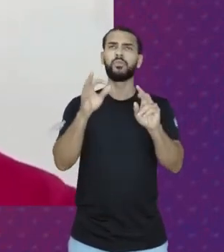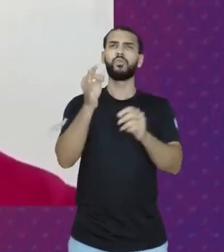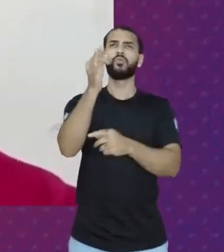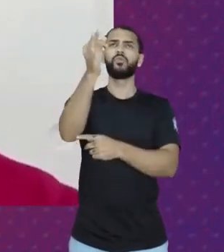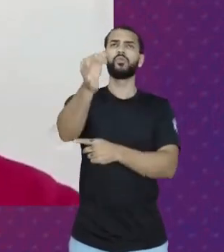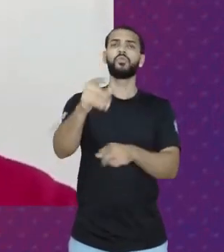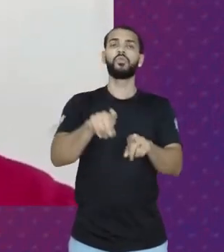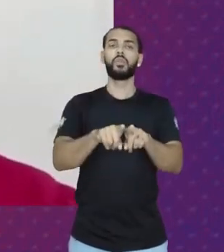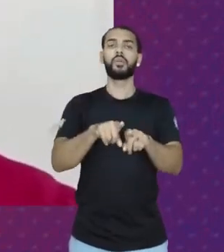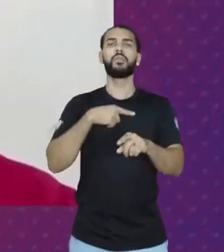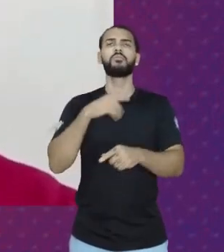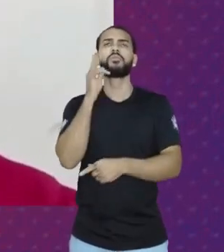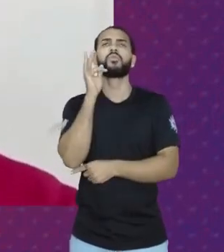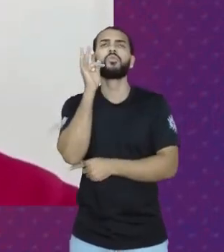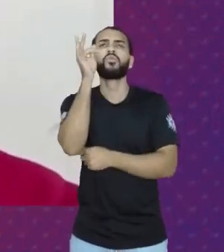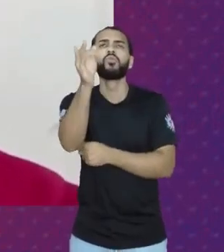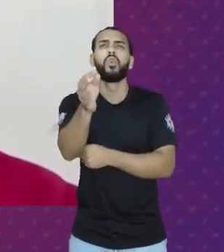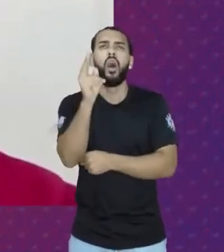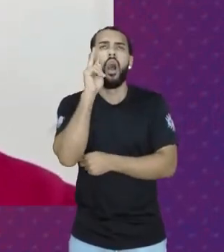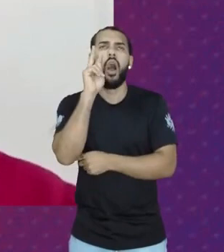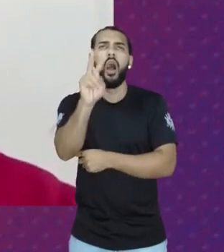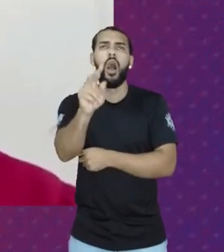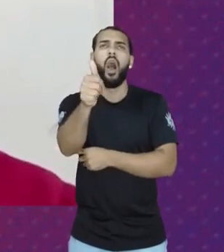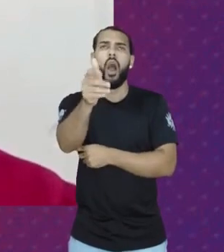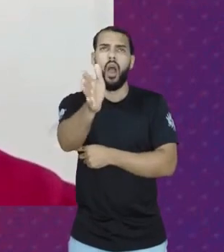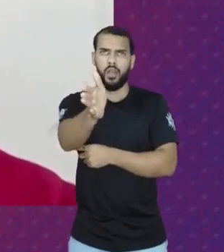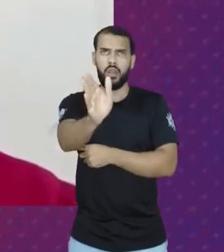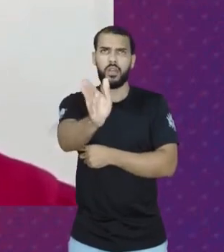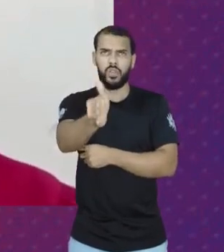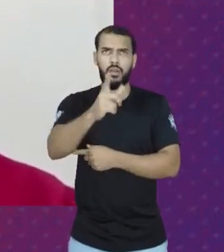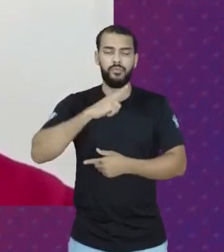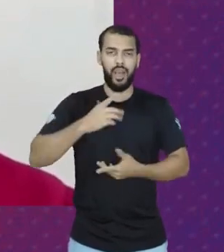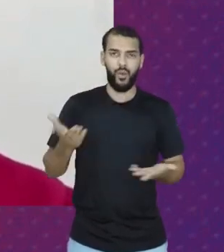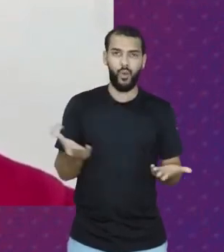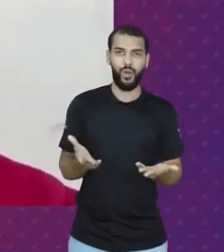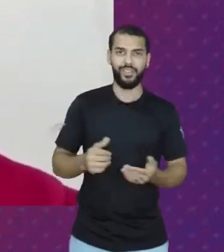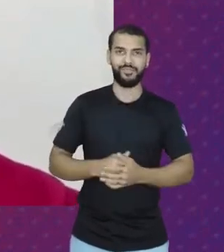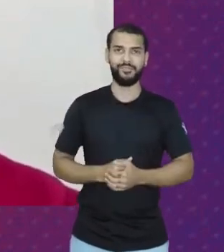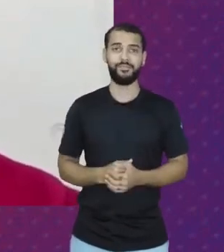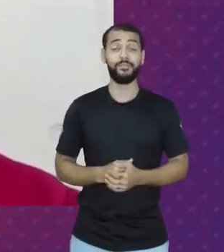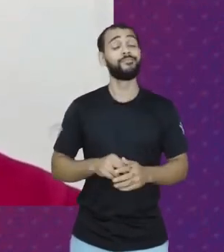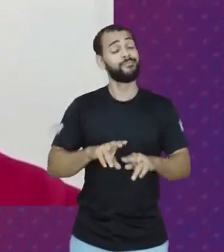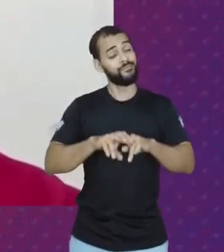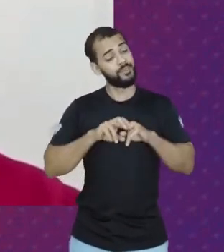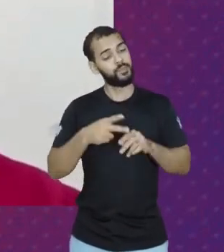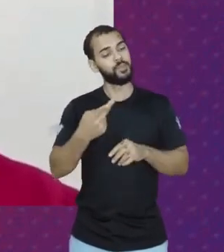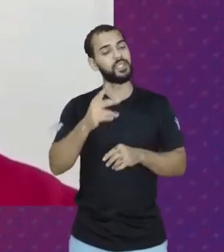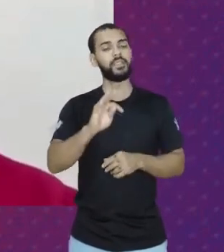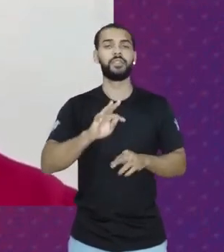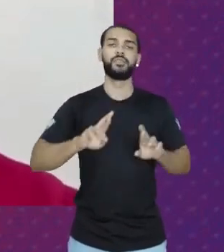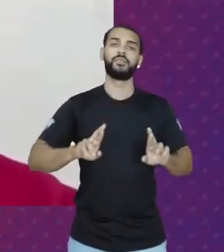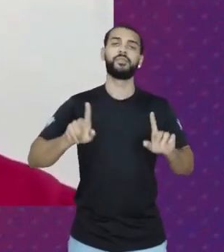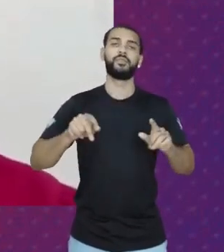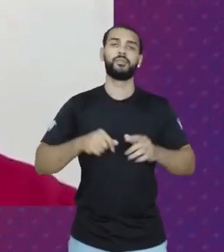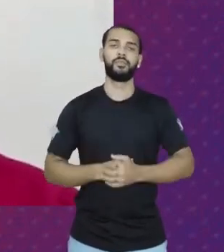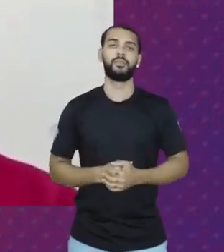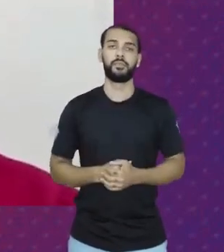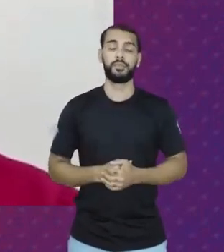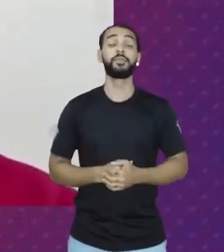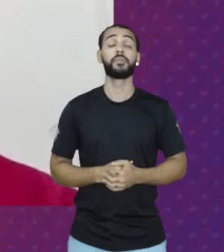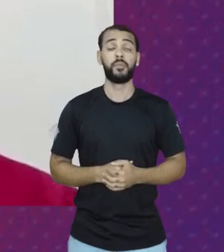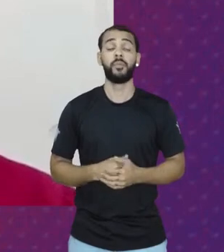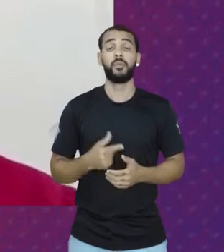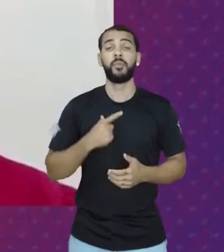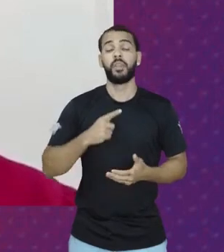olhar à frente do seu tempo, faz do PT esse partido diferenciado. Temos nossas falhas,